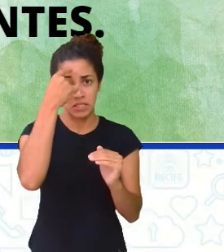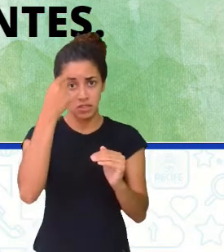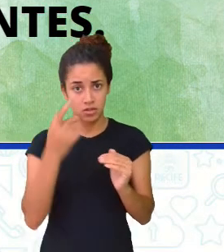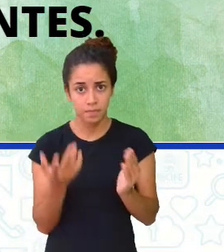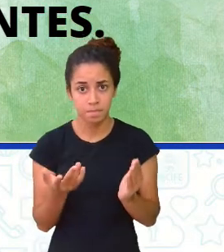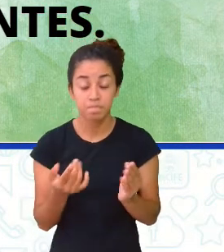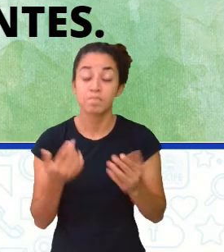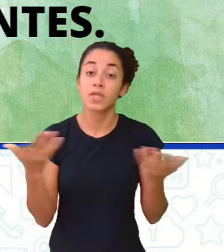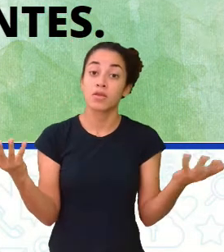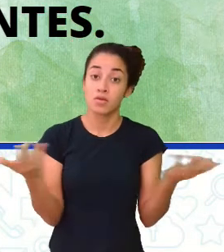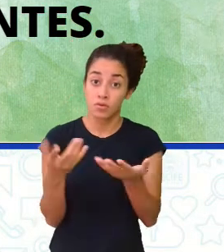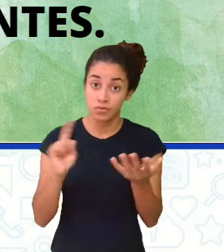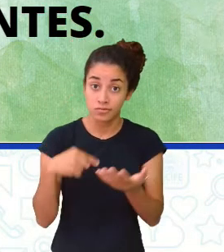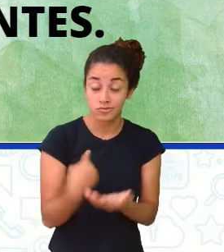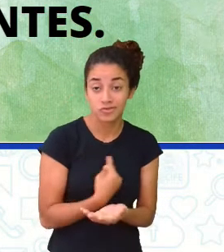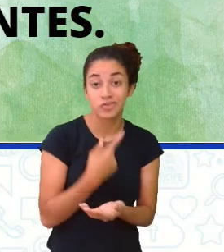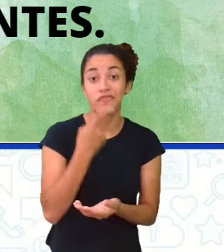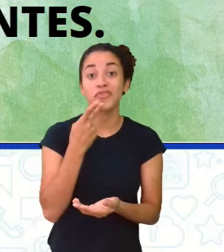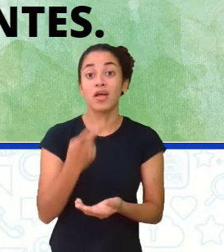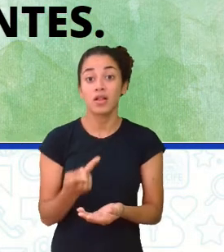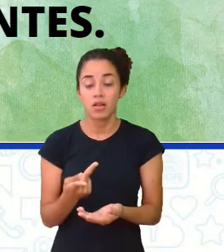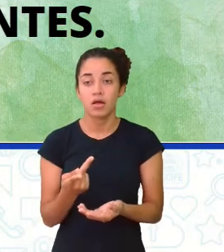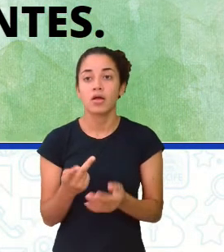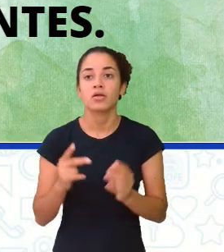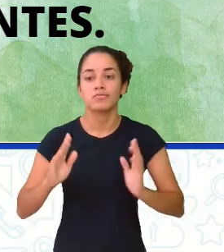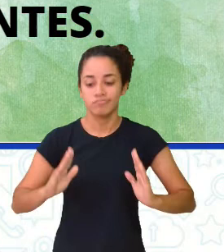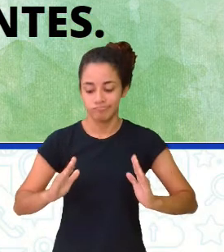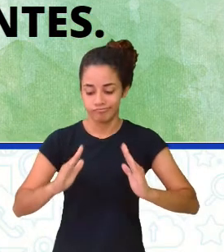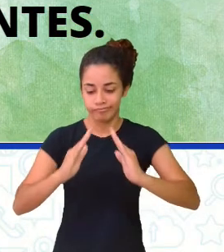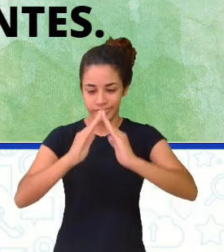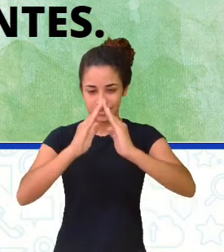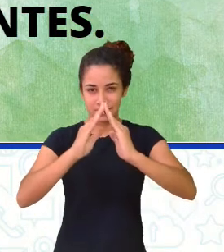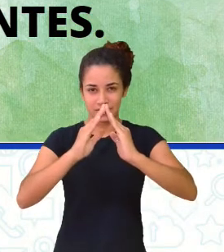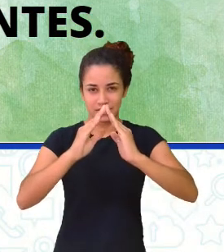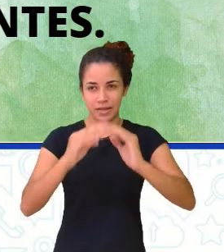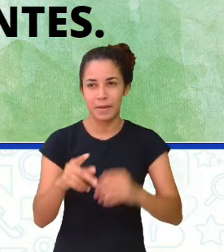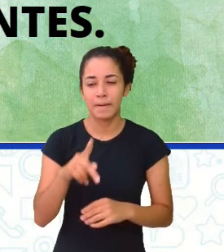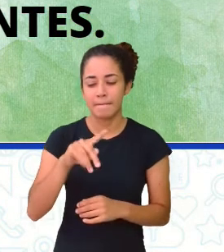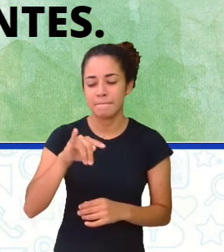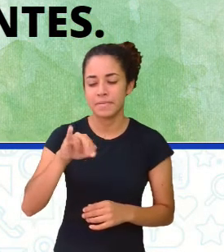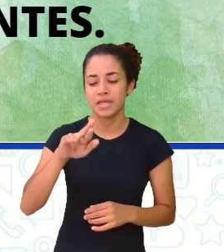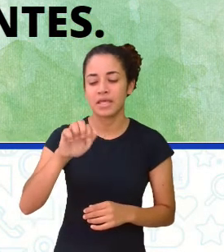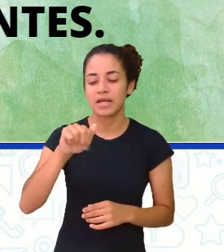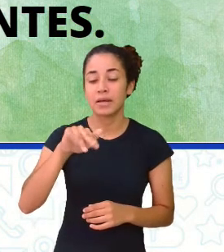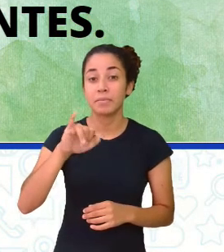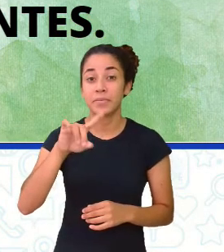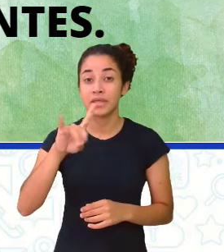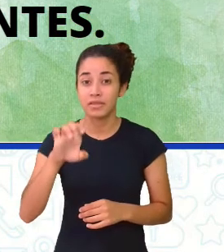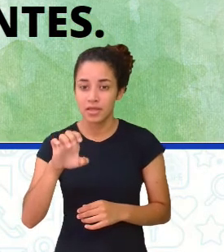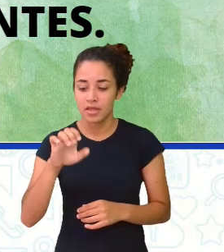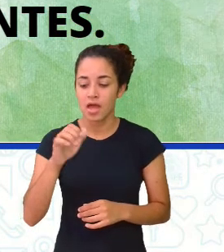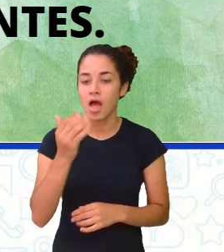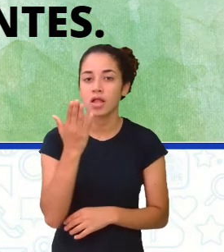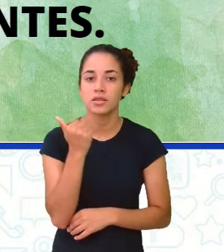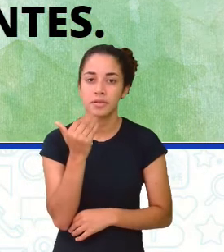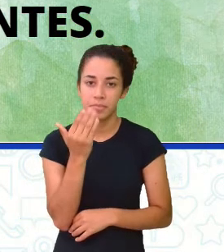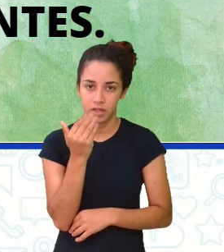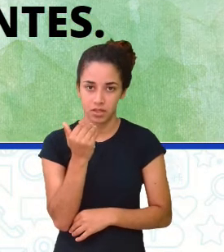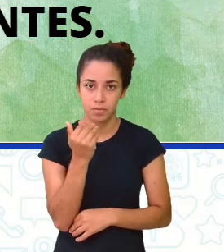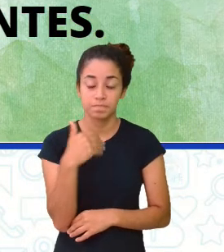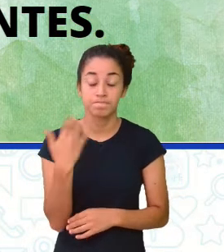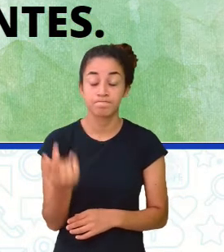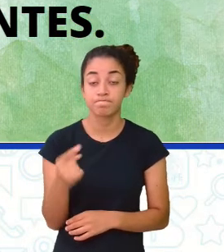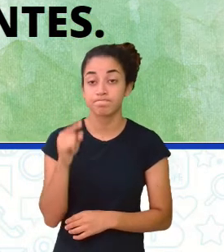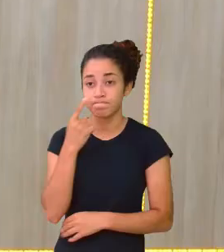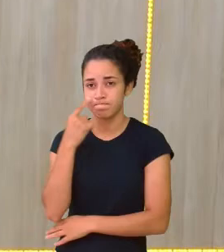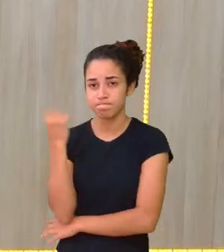vai começar a falar de pirâmide alimentar. Vocês já ouviram falar na pirâmide alimentar? Nossa pirâmide alimentar, ela